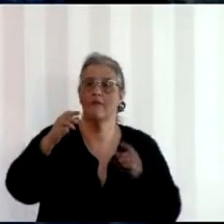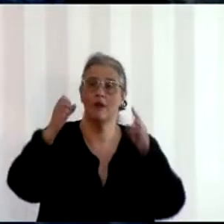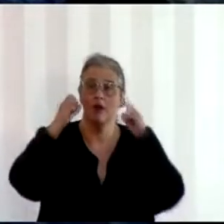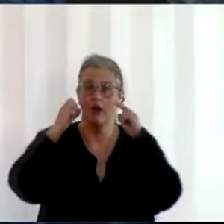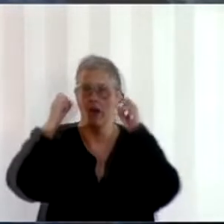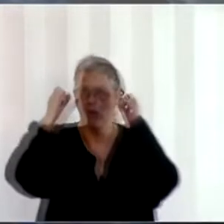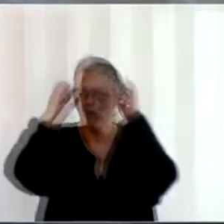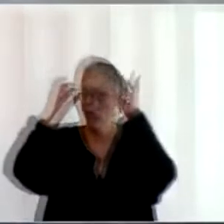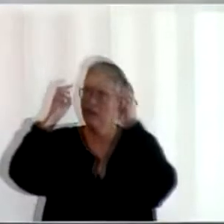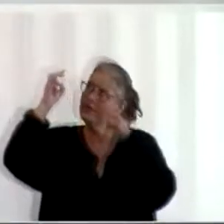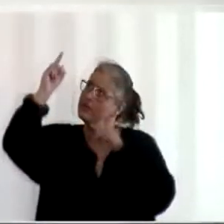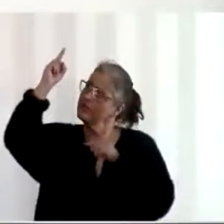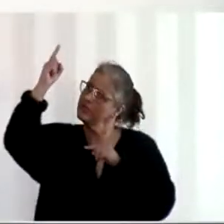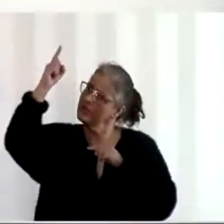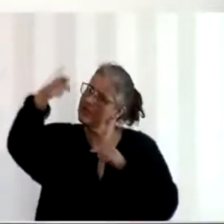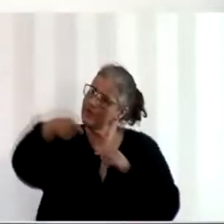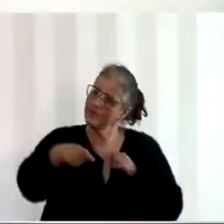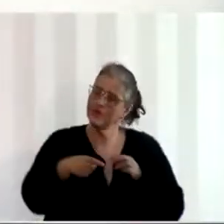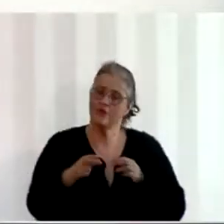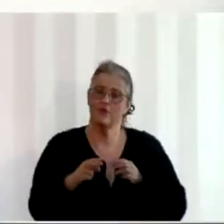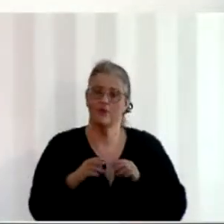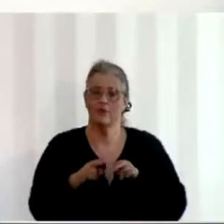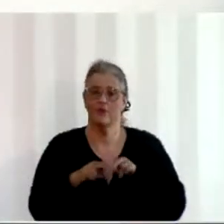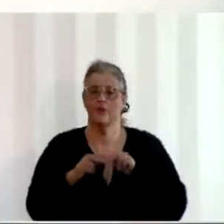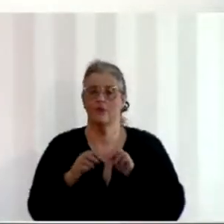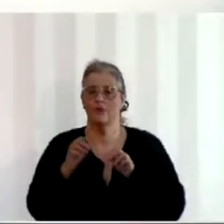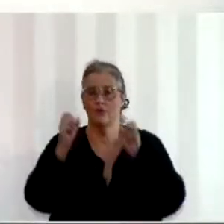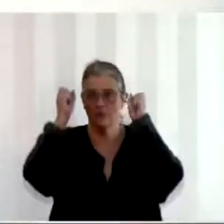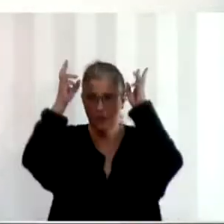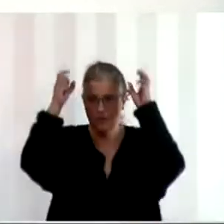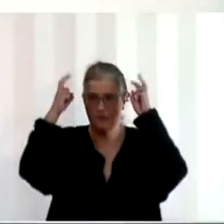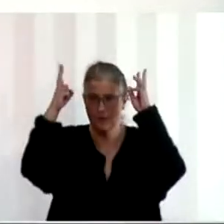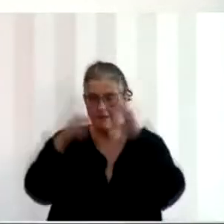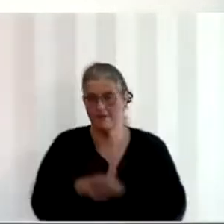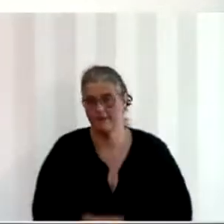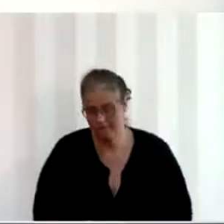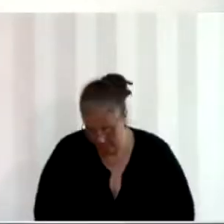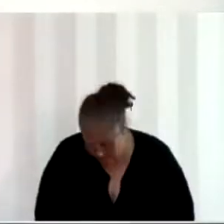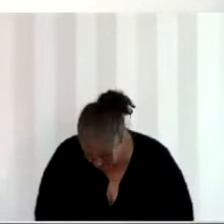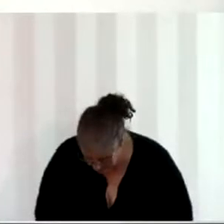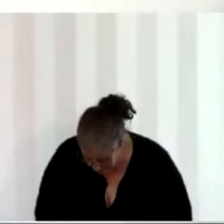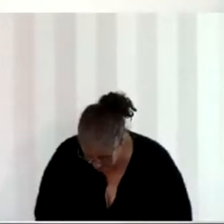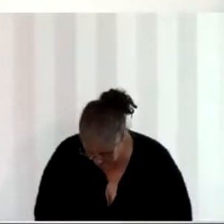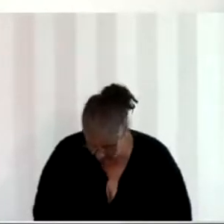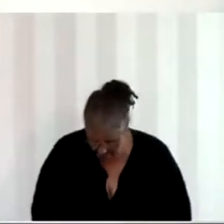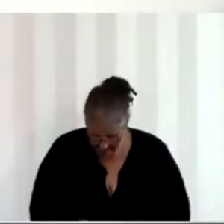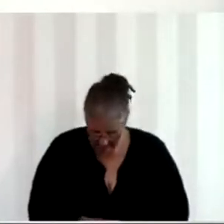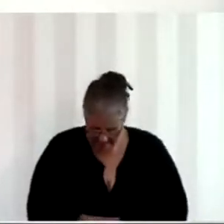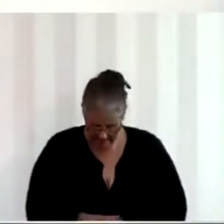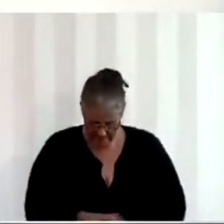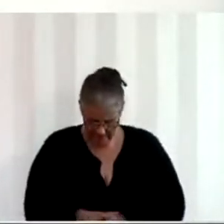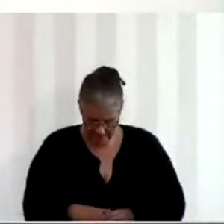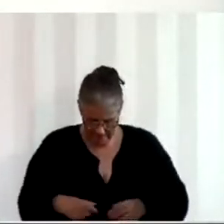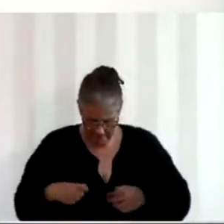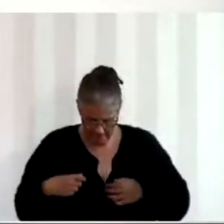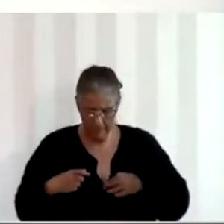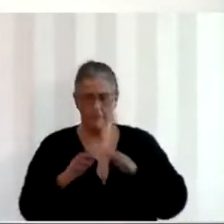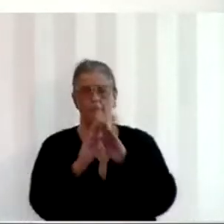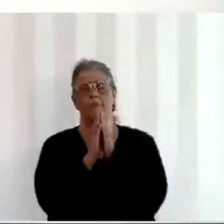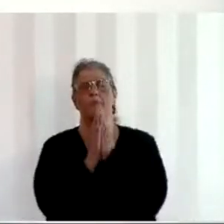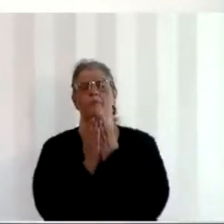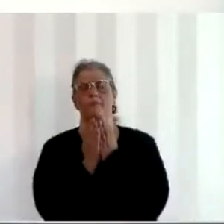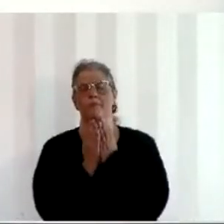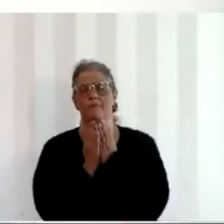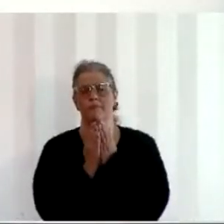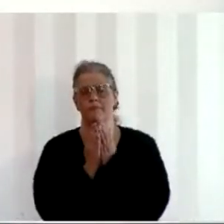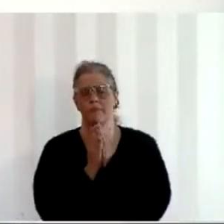Amém. Vamos orar, irmãos, mais uma vez. Senhor, tua palavra que é viva e eficaz, que é lâmpada para os nossos pés e